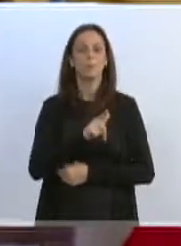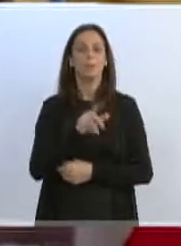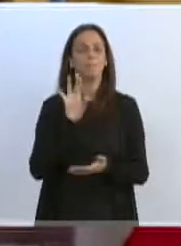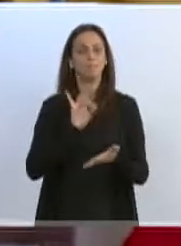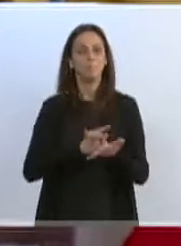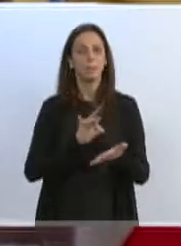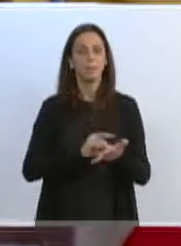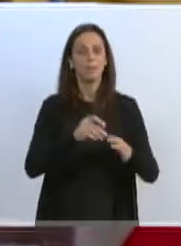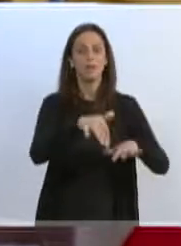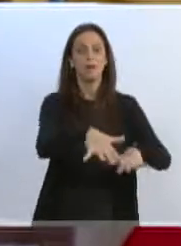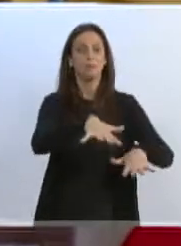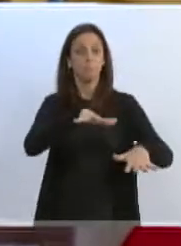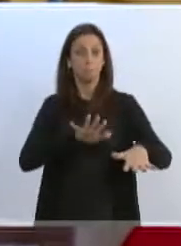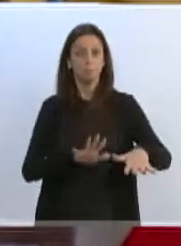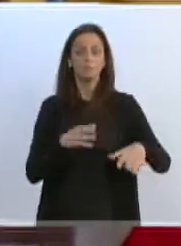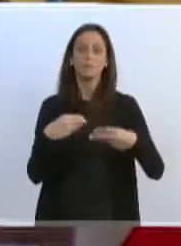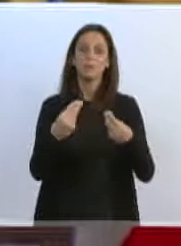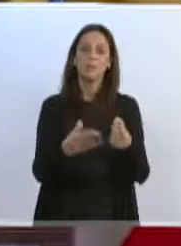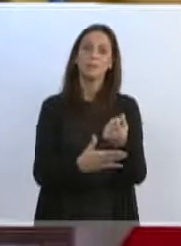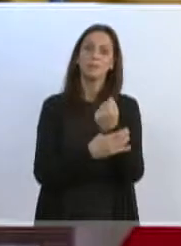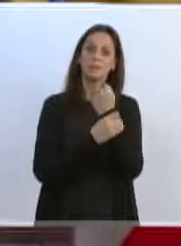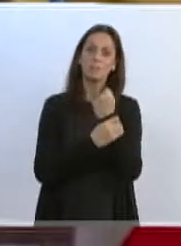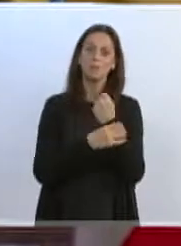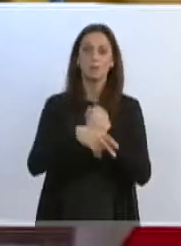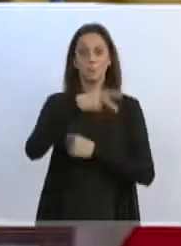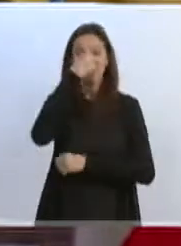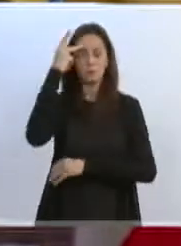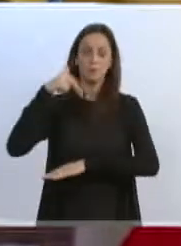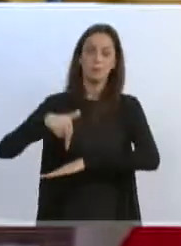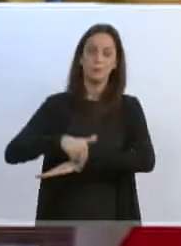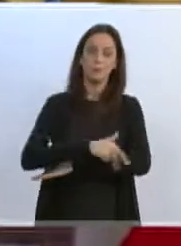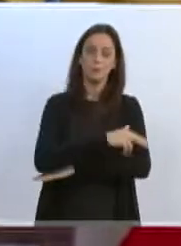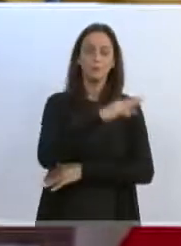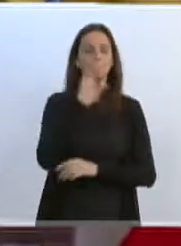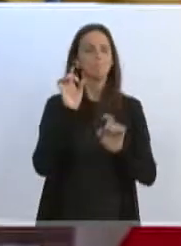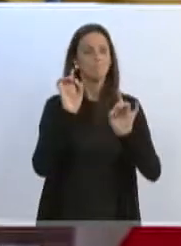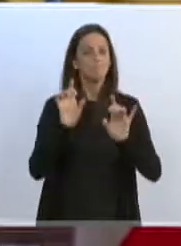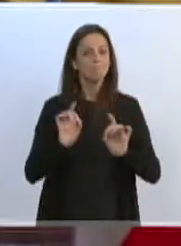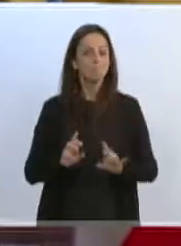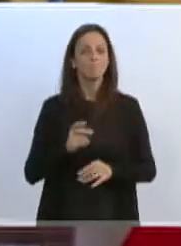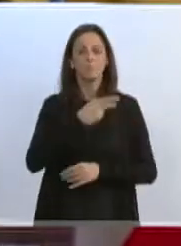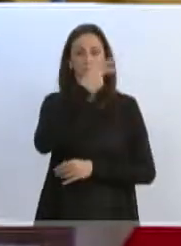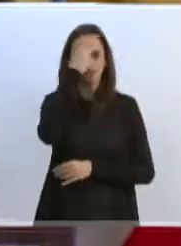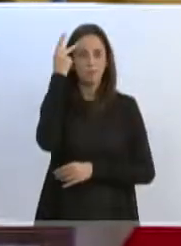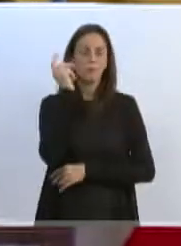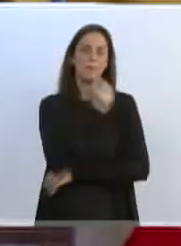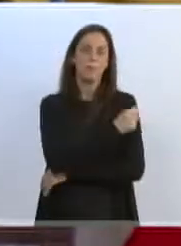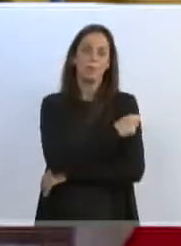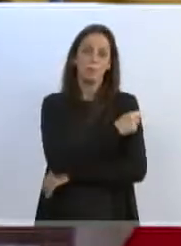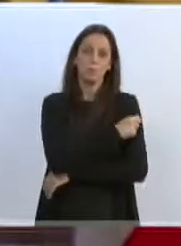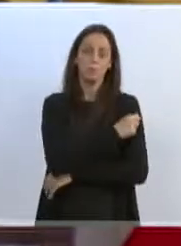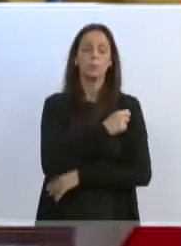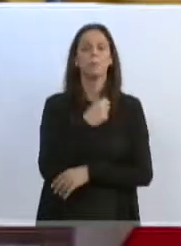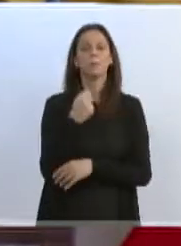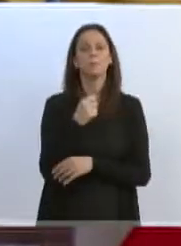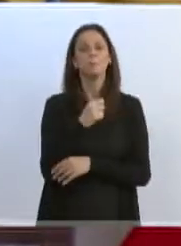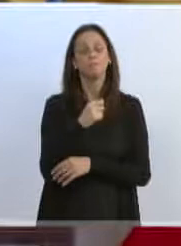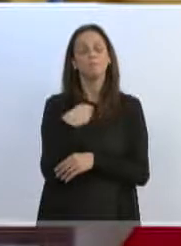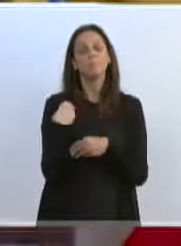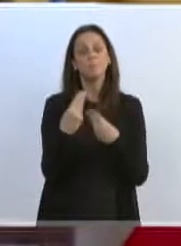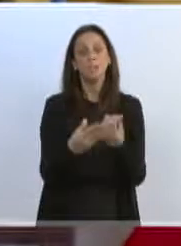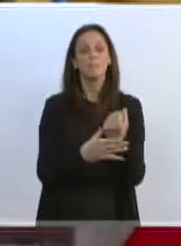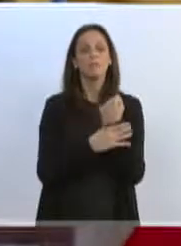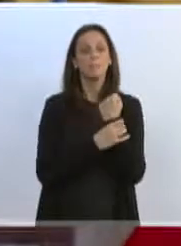garantindo segurança para os pedestres especialmente os alunos das diversas escolas que nós temos aqui na nossa cidade garantindo segurança